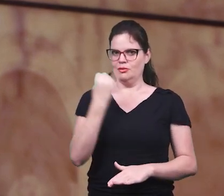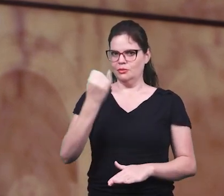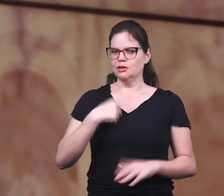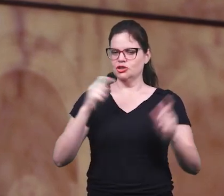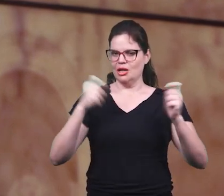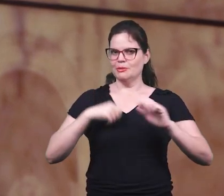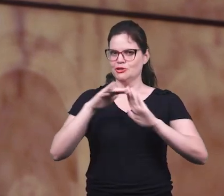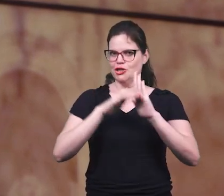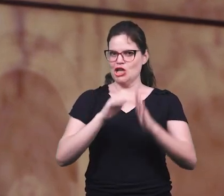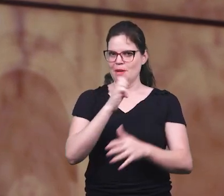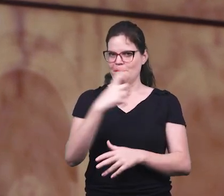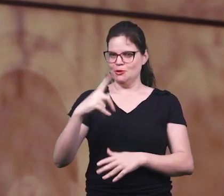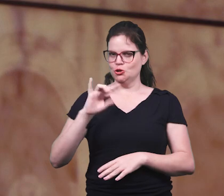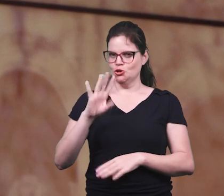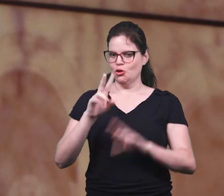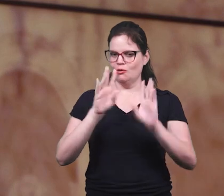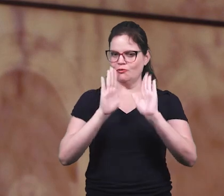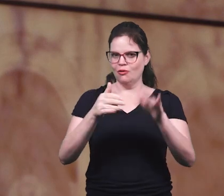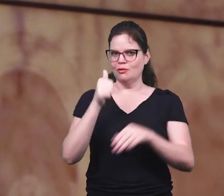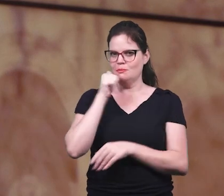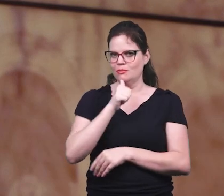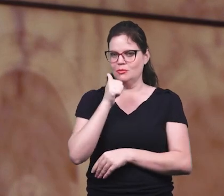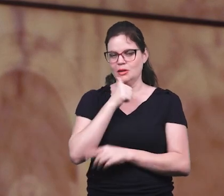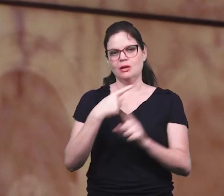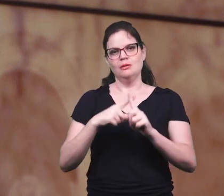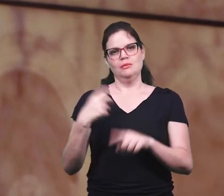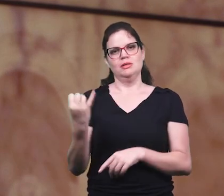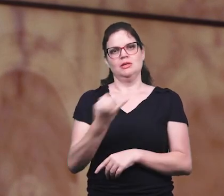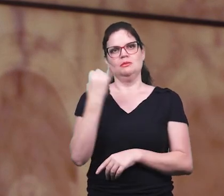Protestante, certo? Mas é importante lembrar que Calvino, a